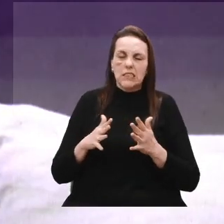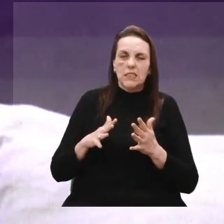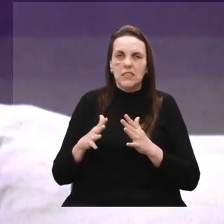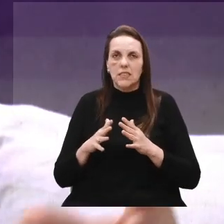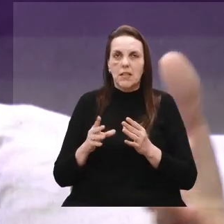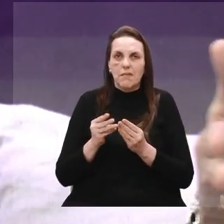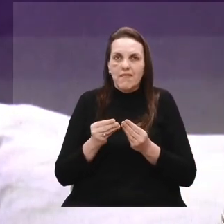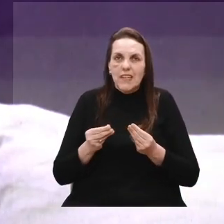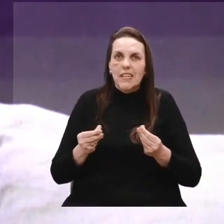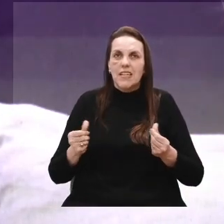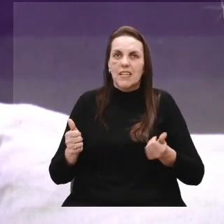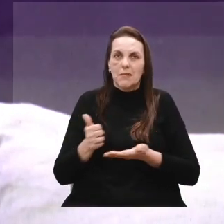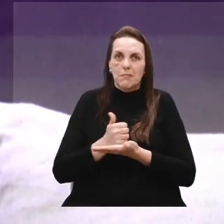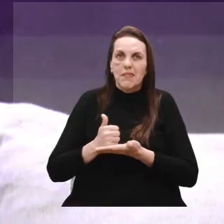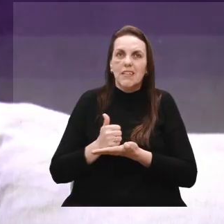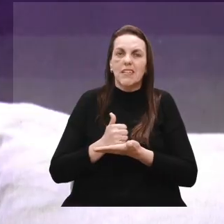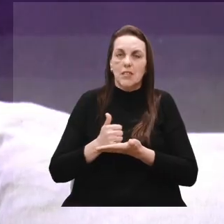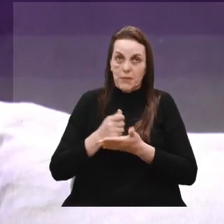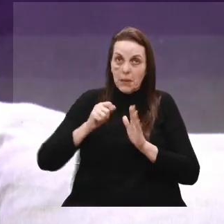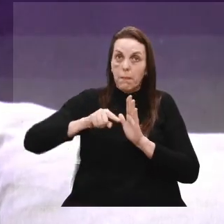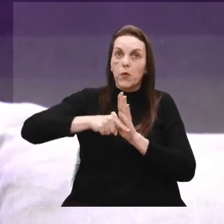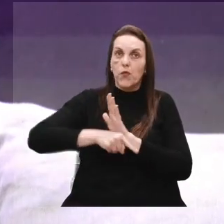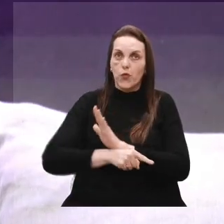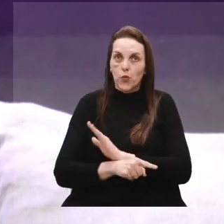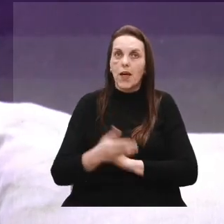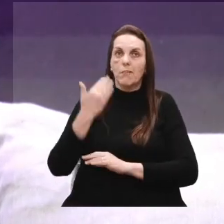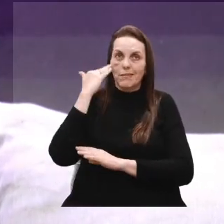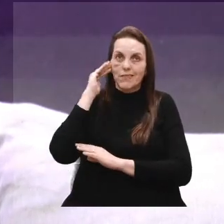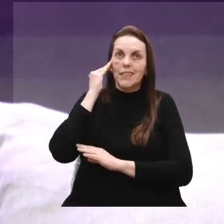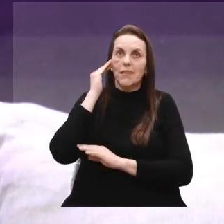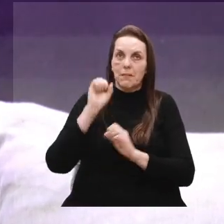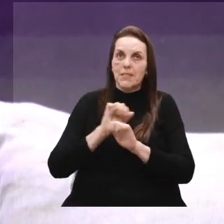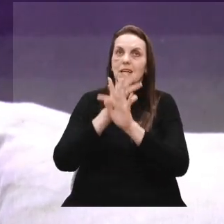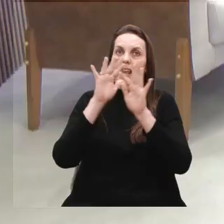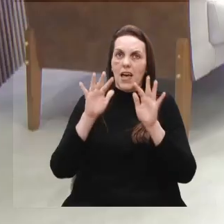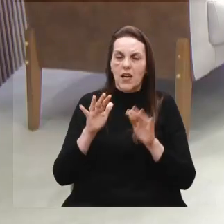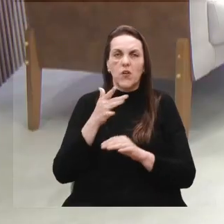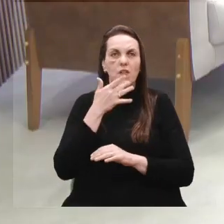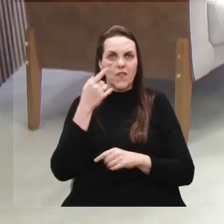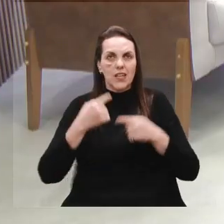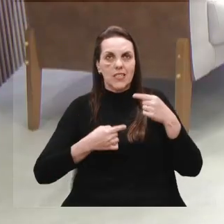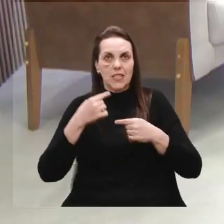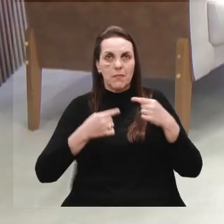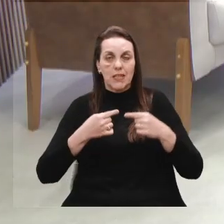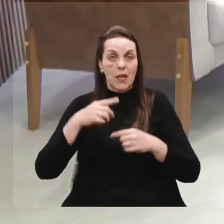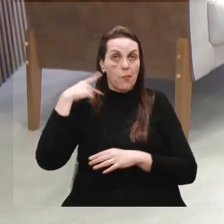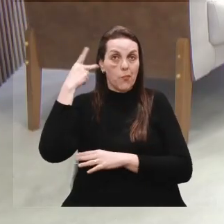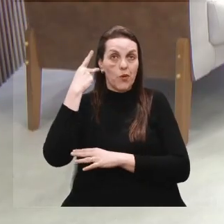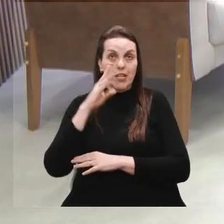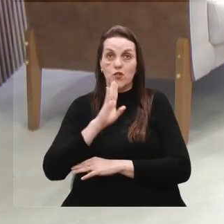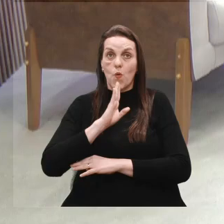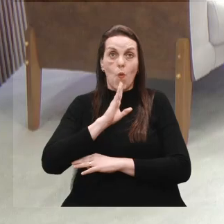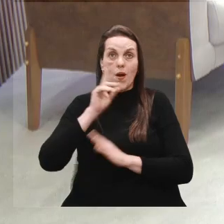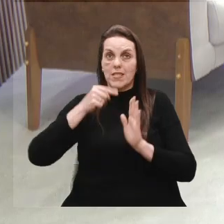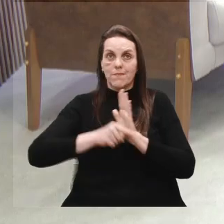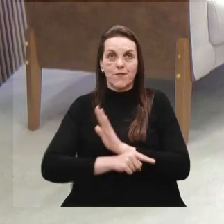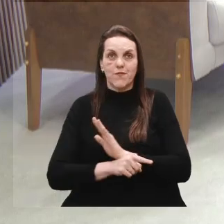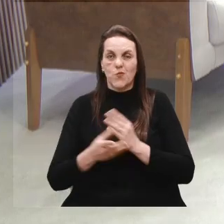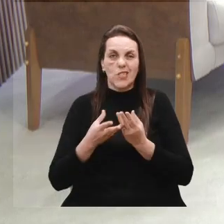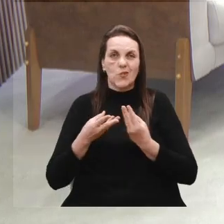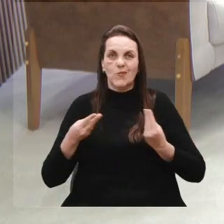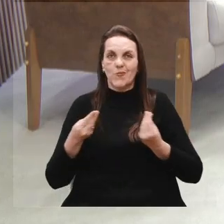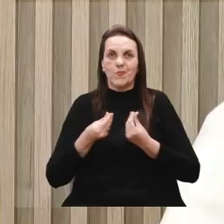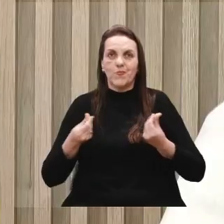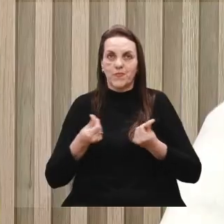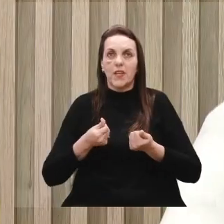no superficial, e a gente precisa aprofundar para entender, né? Sim, porque às vezes é tão fácil debater sobre política e não conhecer a fundo, né? Quando a gente fica